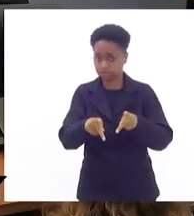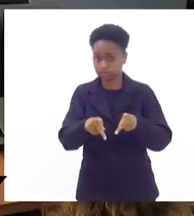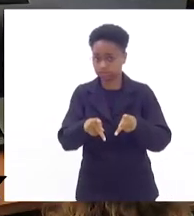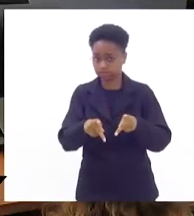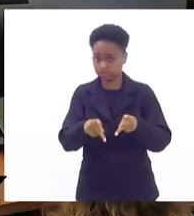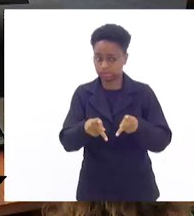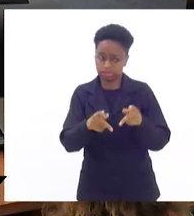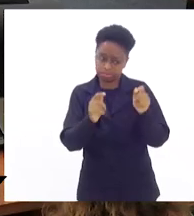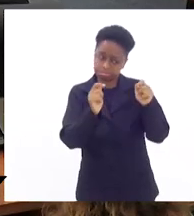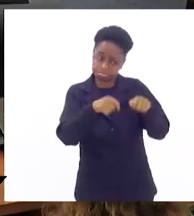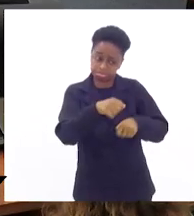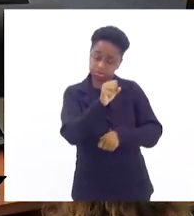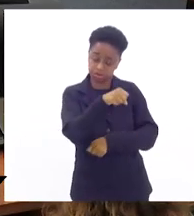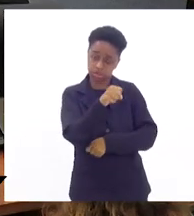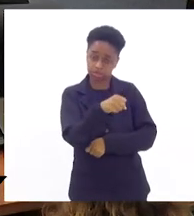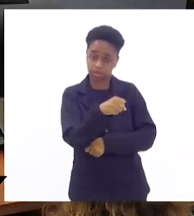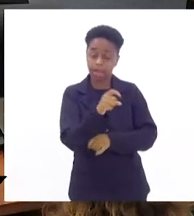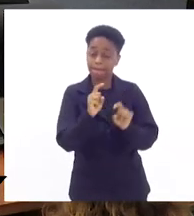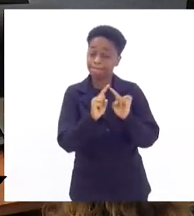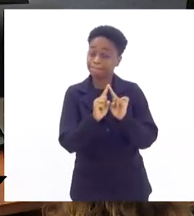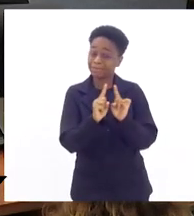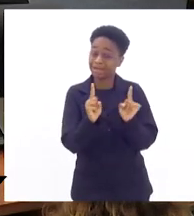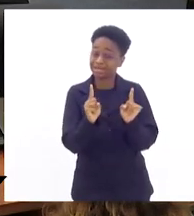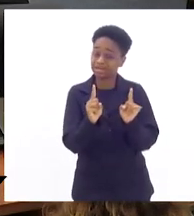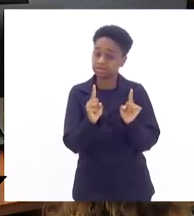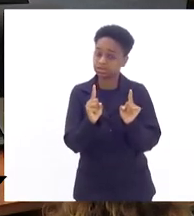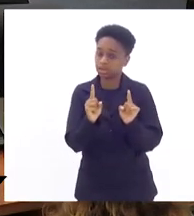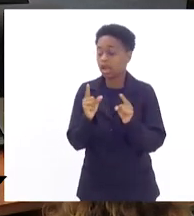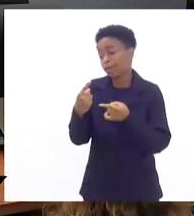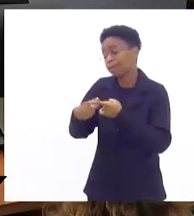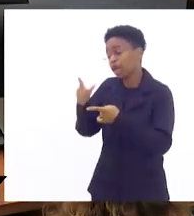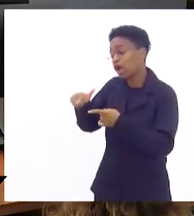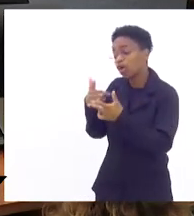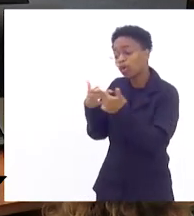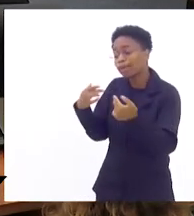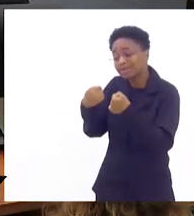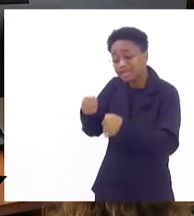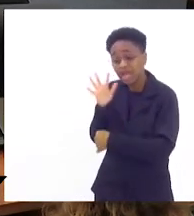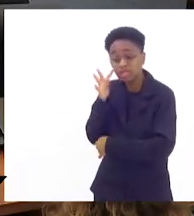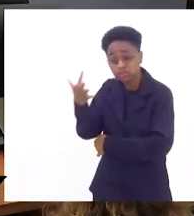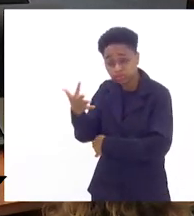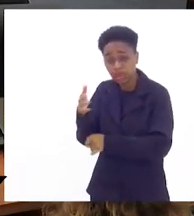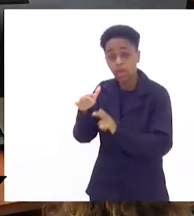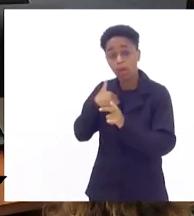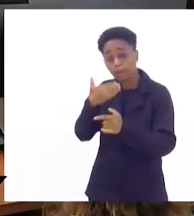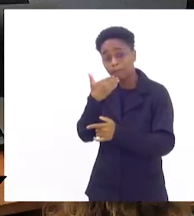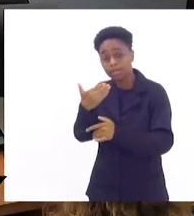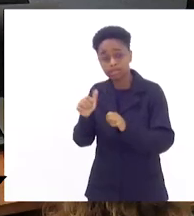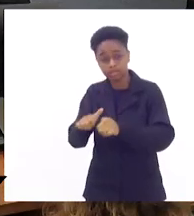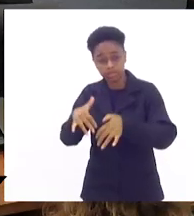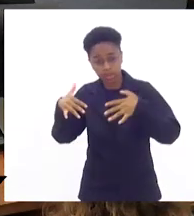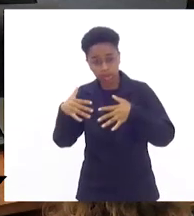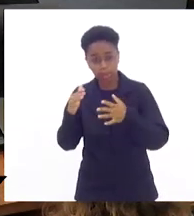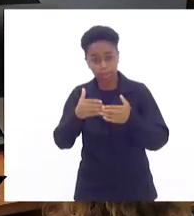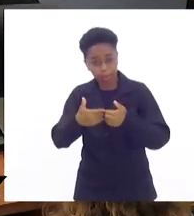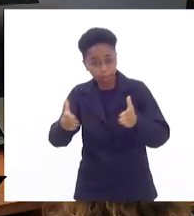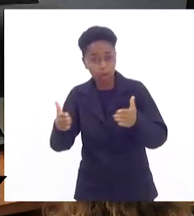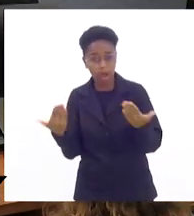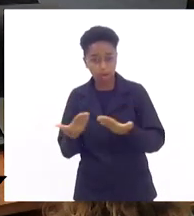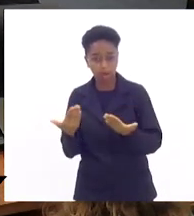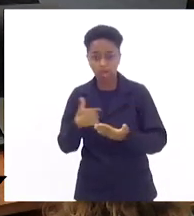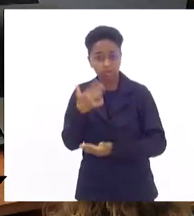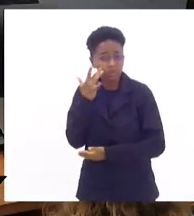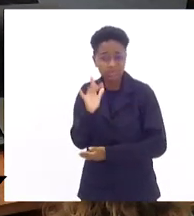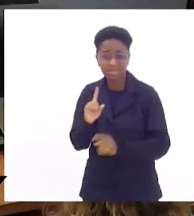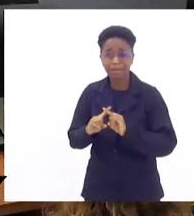Possibilidade sempre existe, né, deputado? Só que eu que falo. É uma coisa que precisamos de resolver, inclusive essa audiência pública, presidente, da Águas do Rio aqui. Eu não sei,